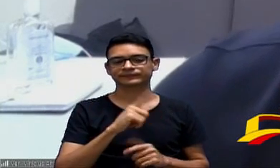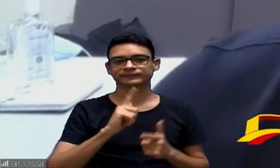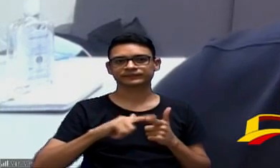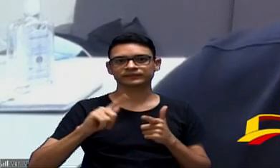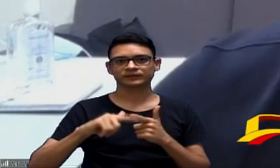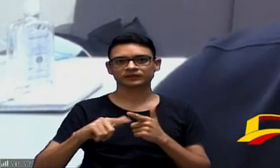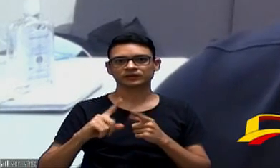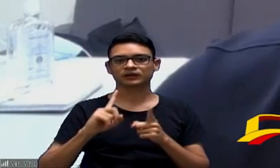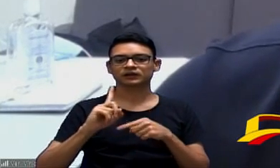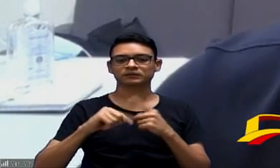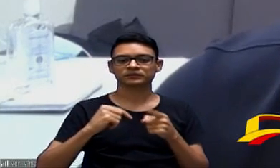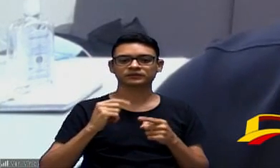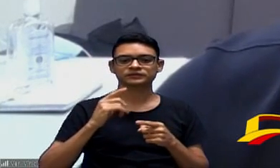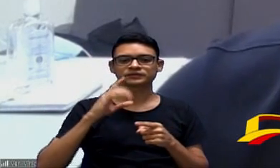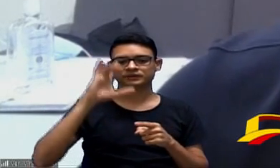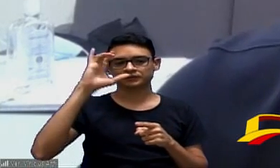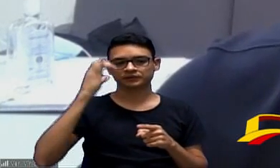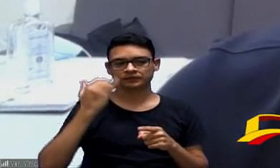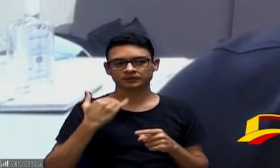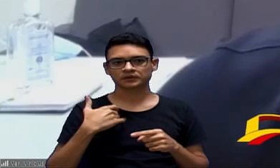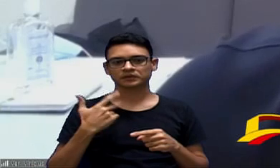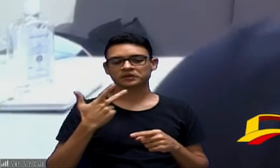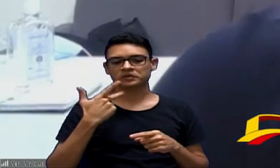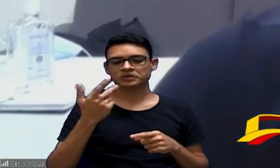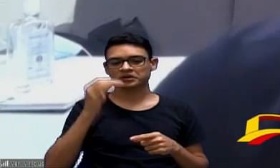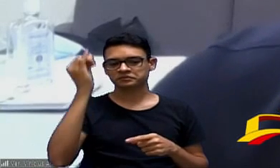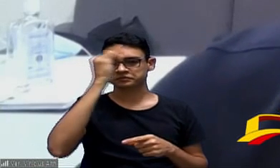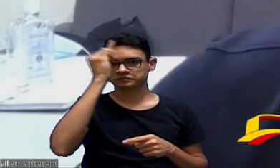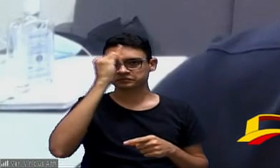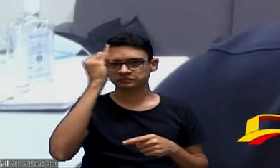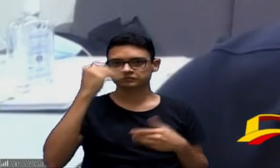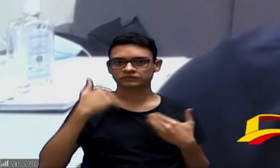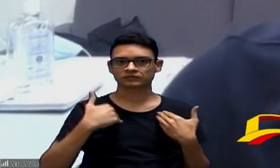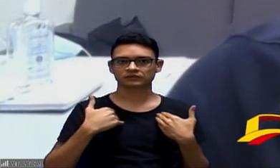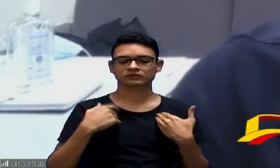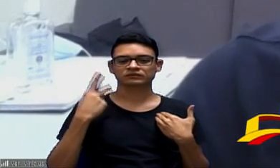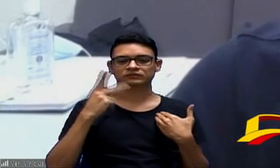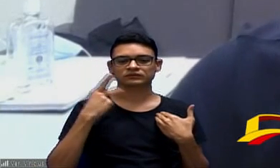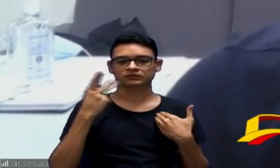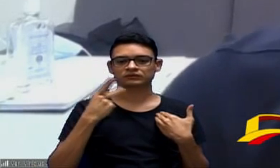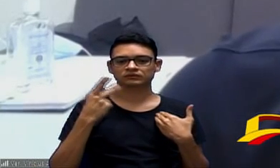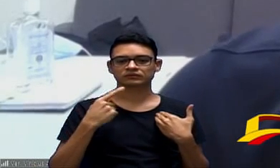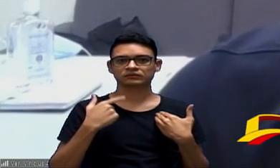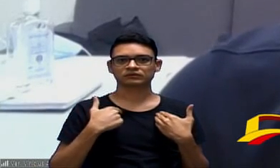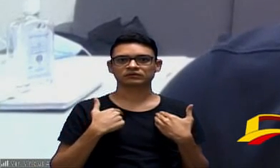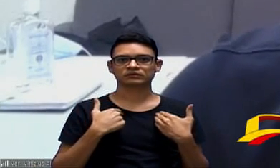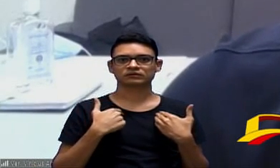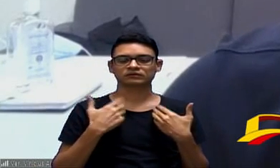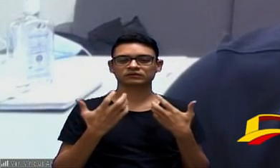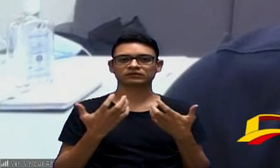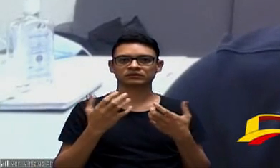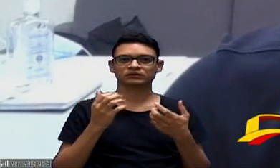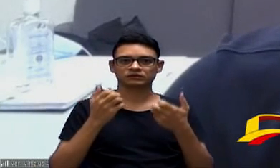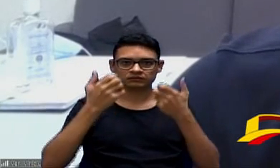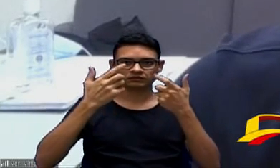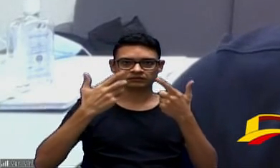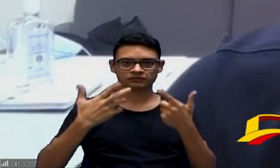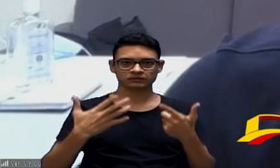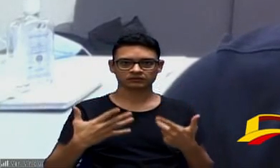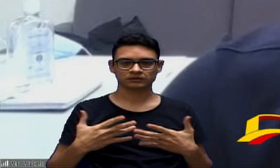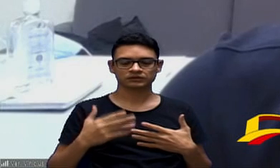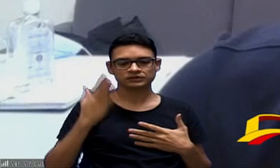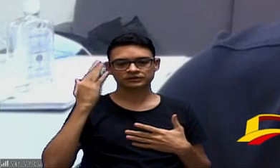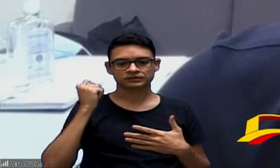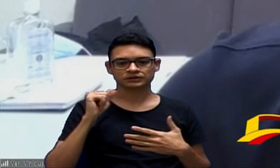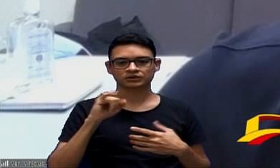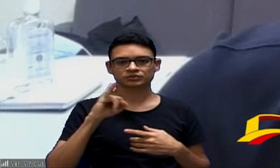me chamou de imbecil por não estar falando isso ou aquilo, vereador, eu faço questão, já que a Jussara pode estar do seu lado como ela estava